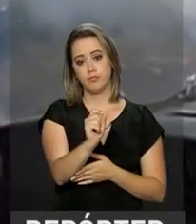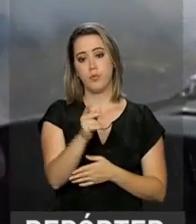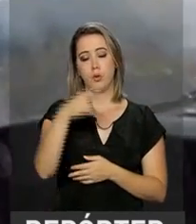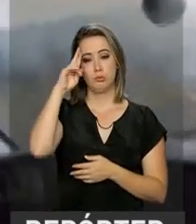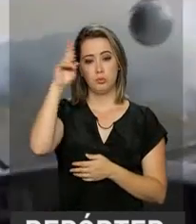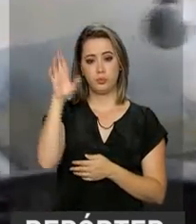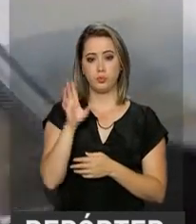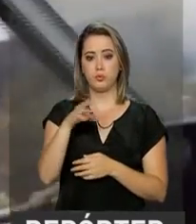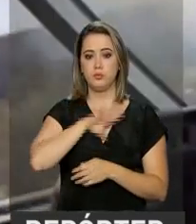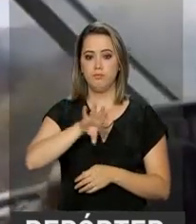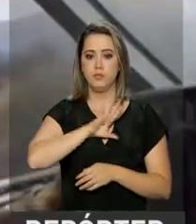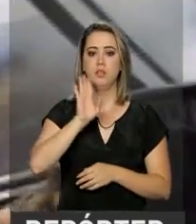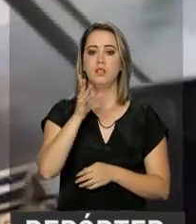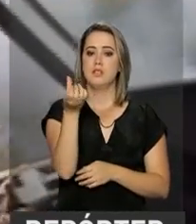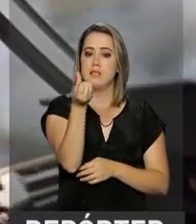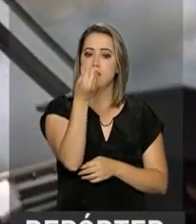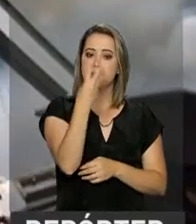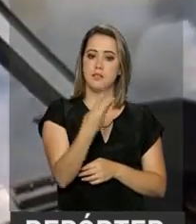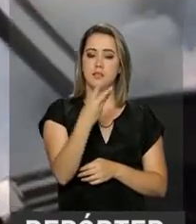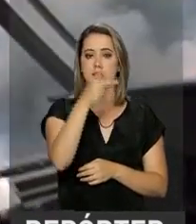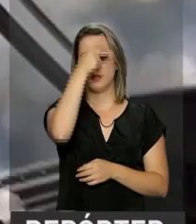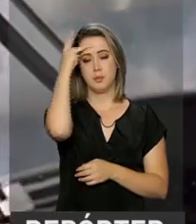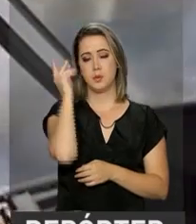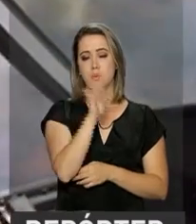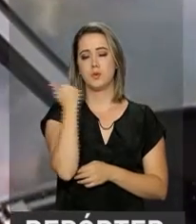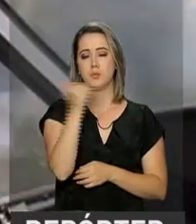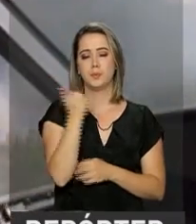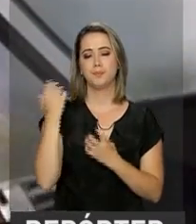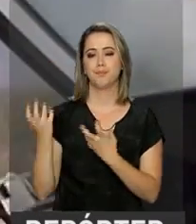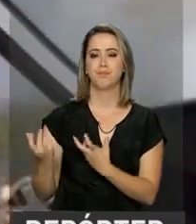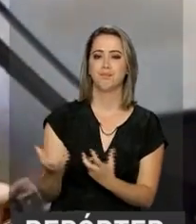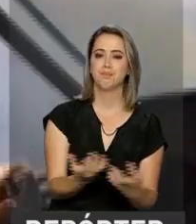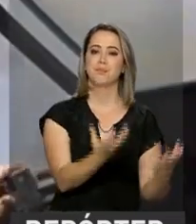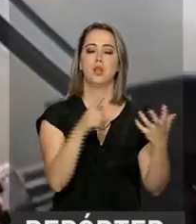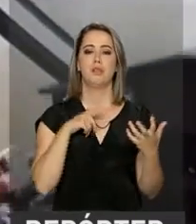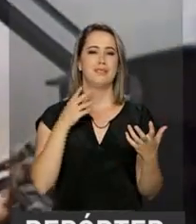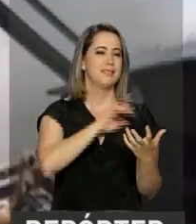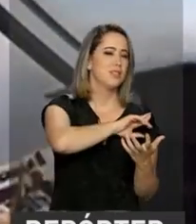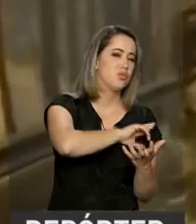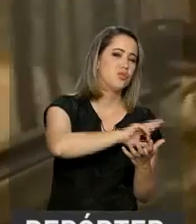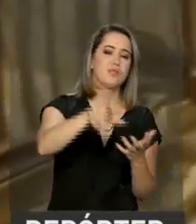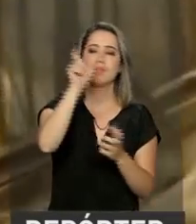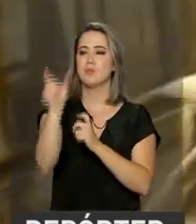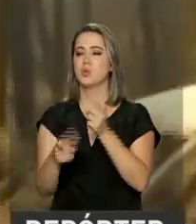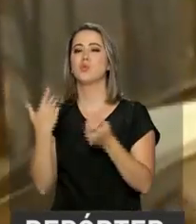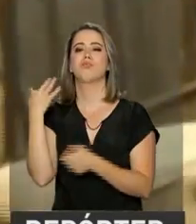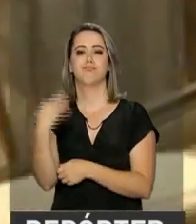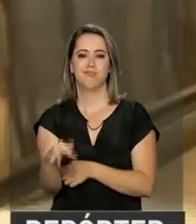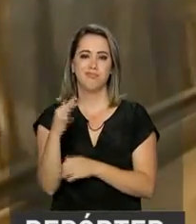portuguesas 63 pessoas morreram em decorrência dos fogos e ainda existem dezenas de feridos